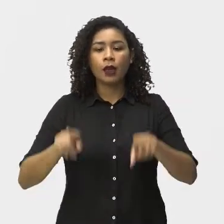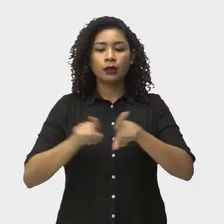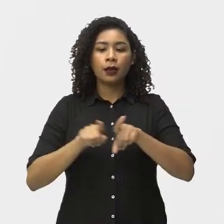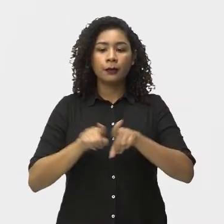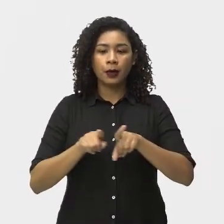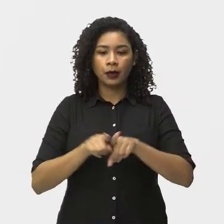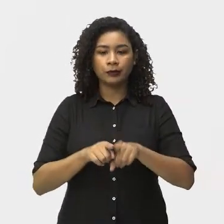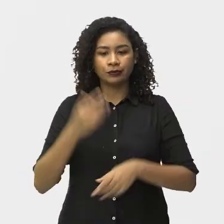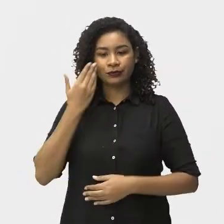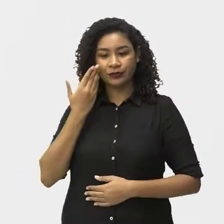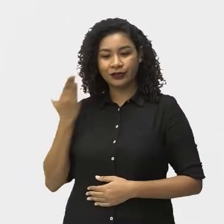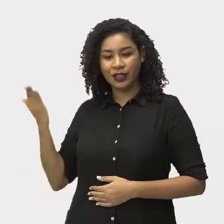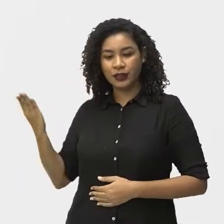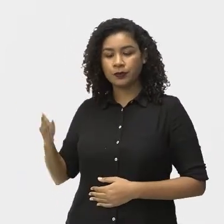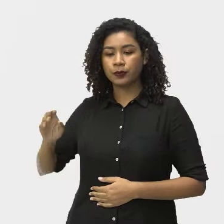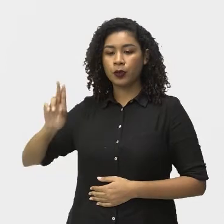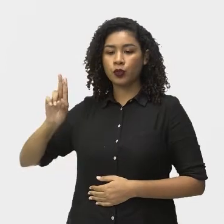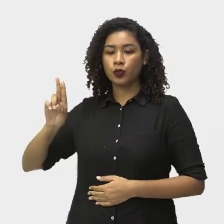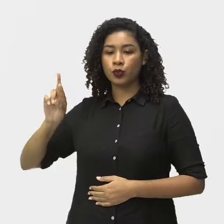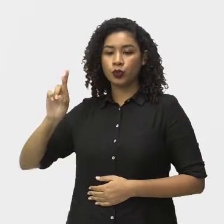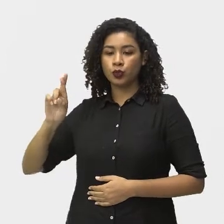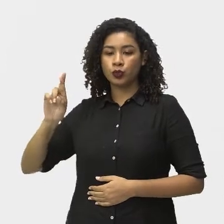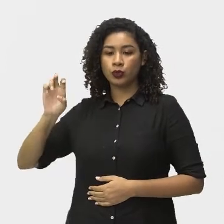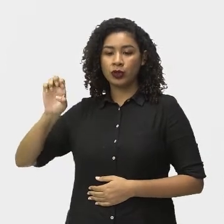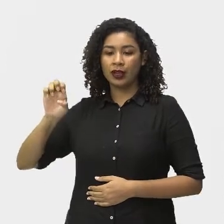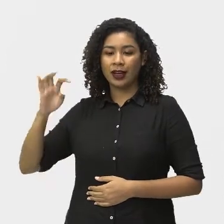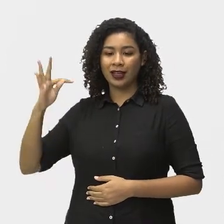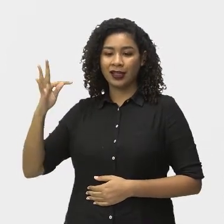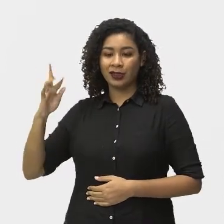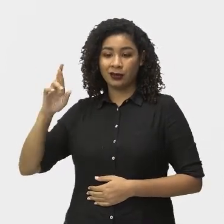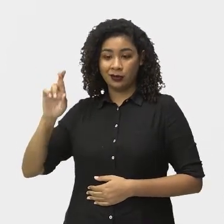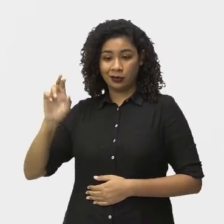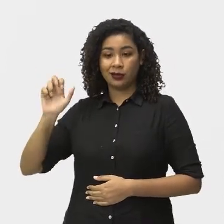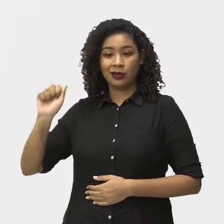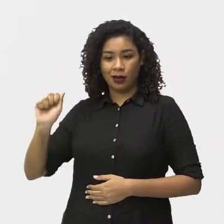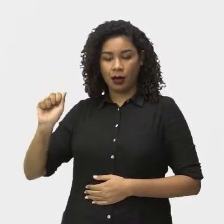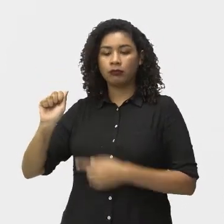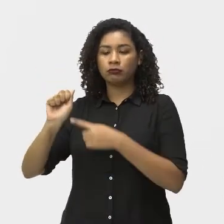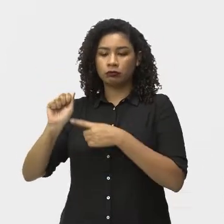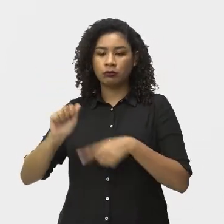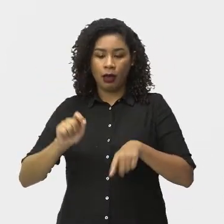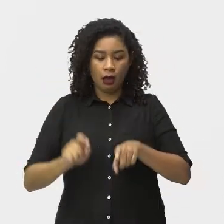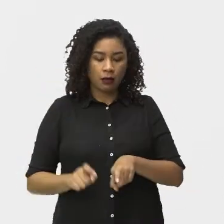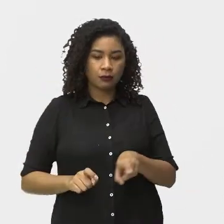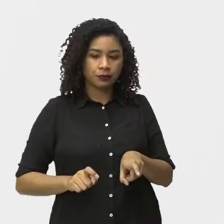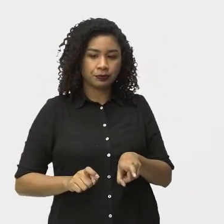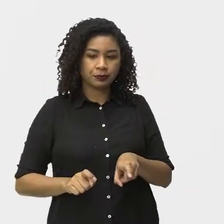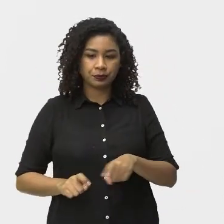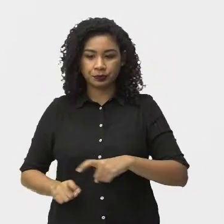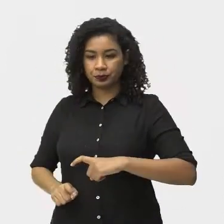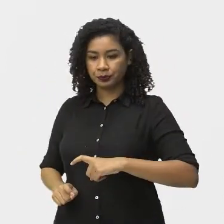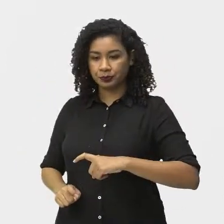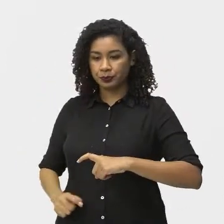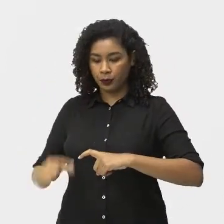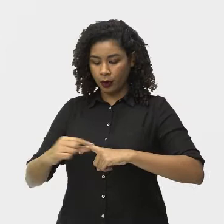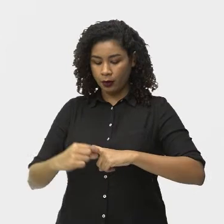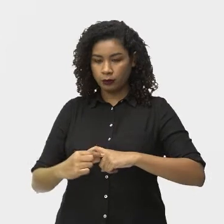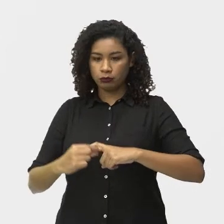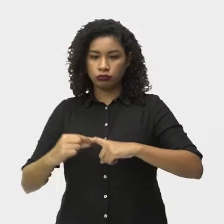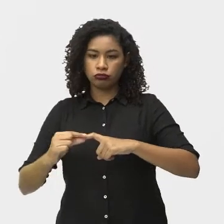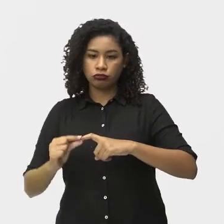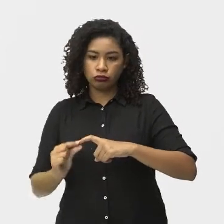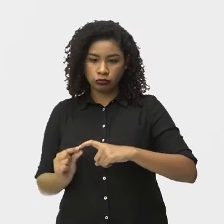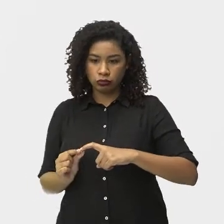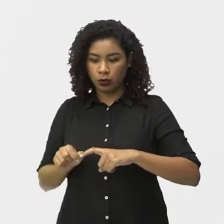a uretra, como nós acabamos de mencionar, né, é responsável pela eliminação da urina, né, contendo ali a ureia, e a condução do